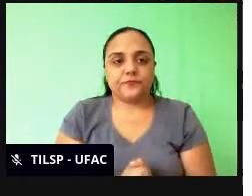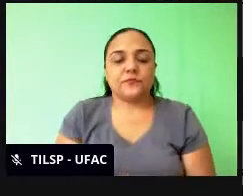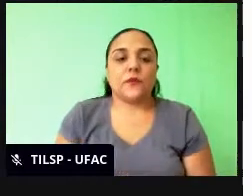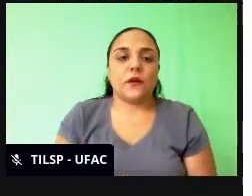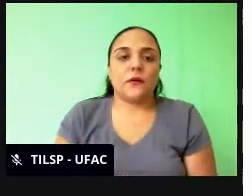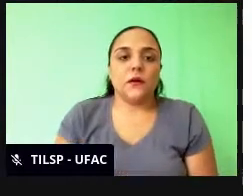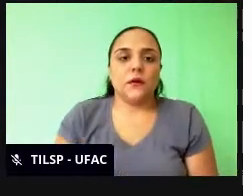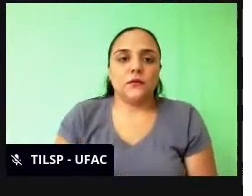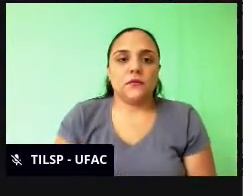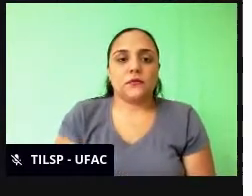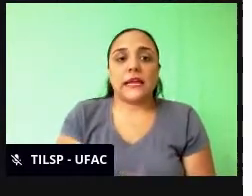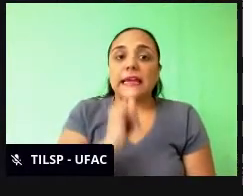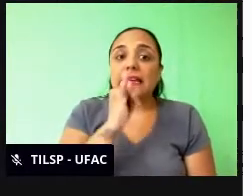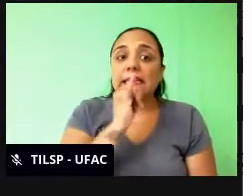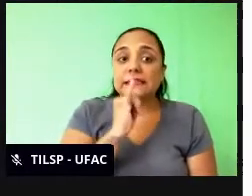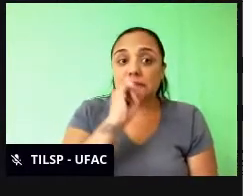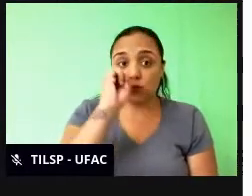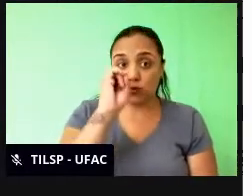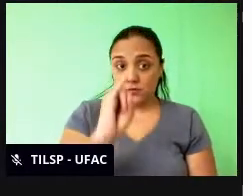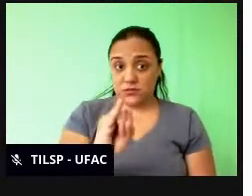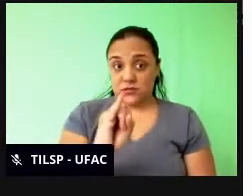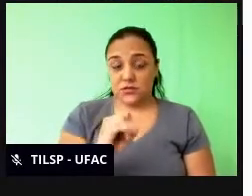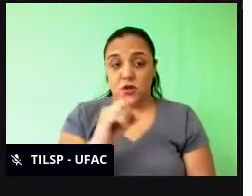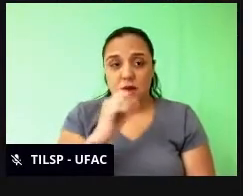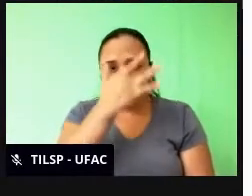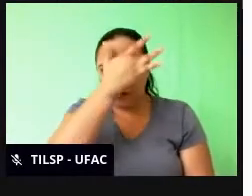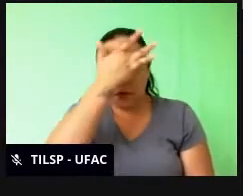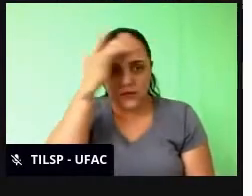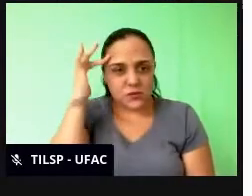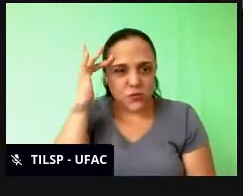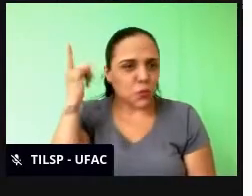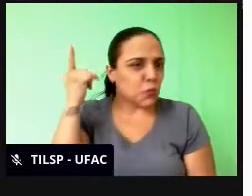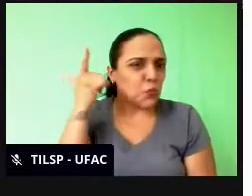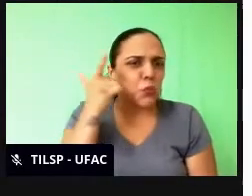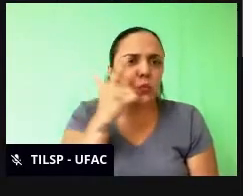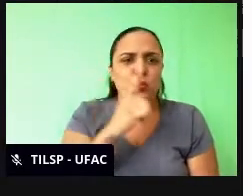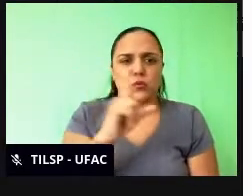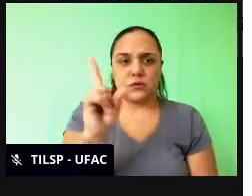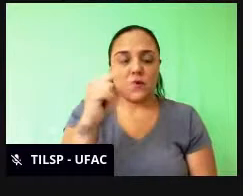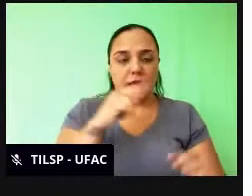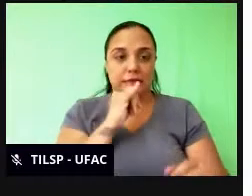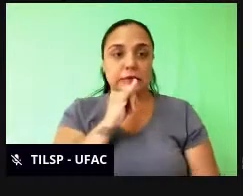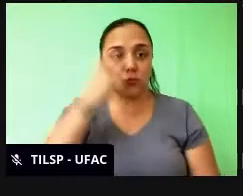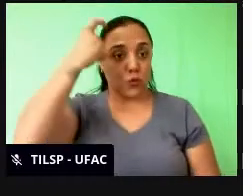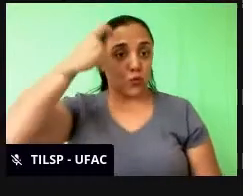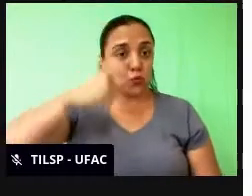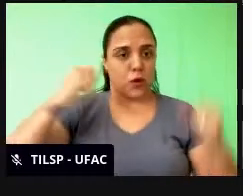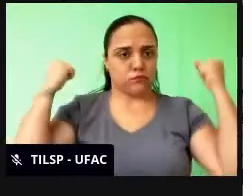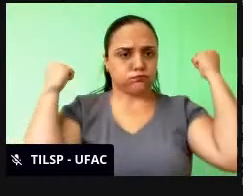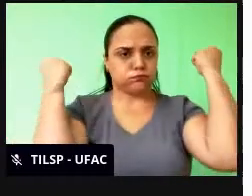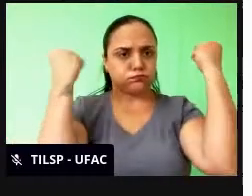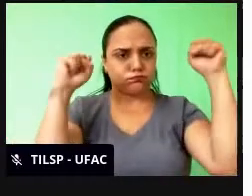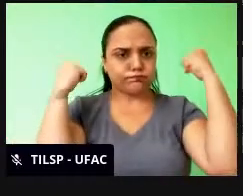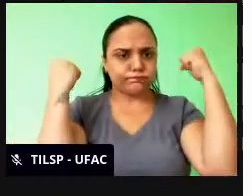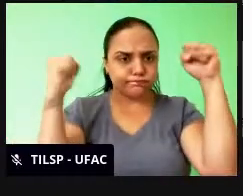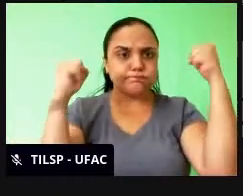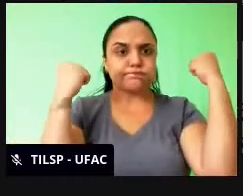atleta. Bom, se ele não está atingindo a sua necessidade, o organismo dele vai